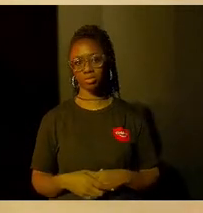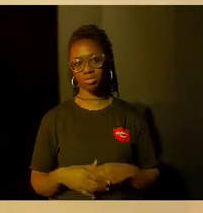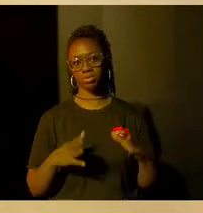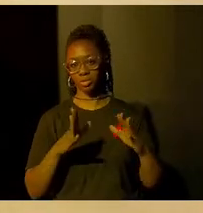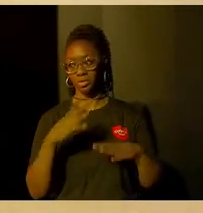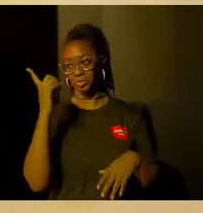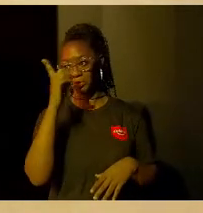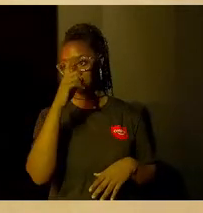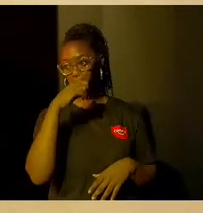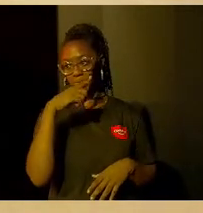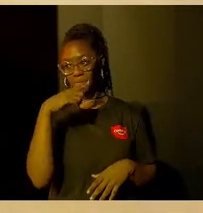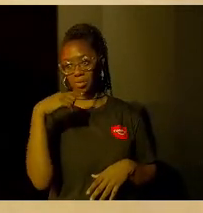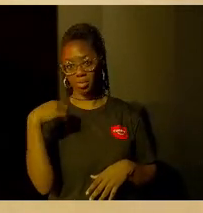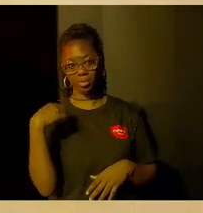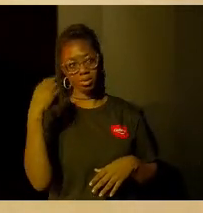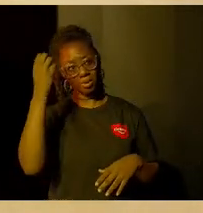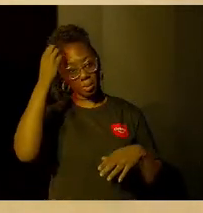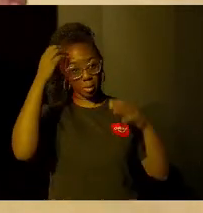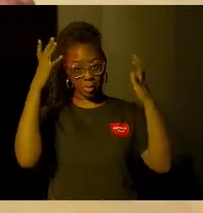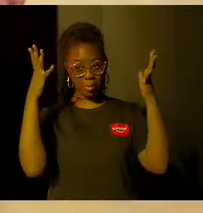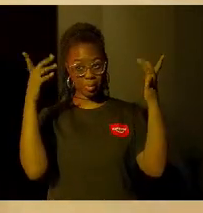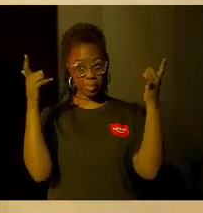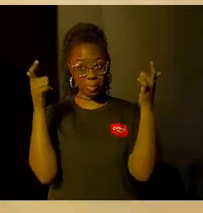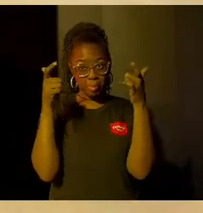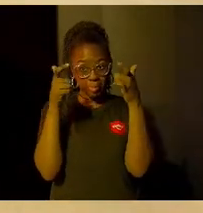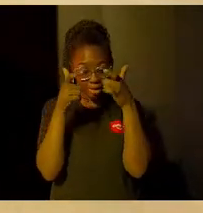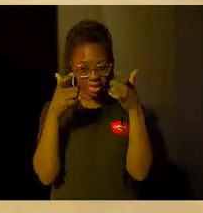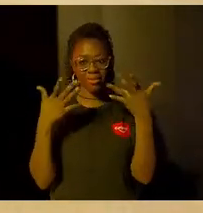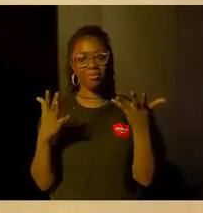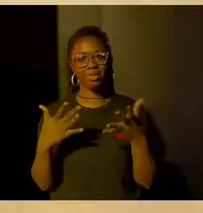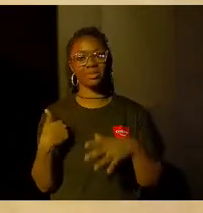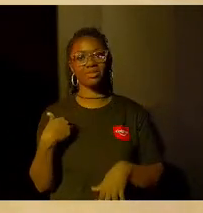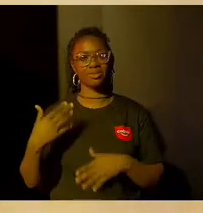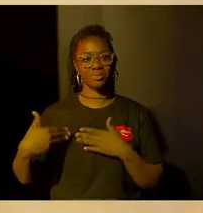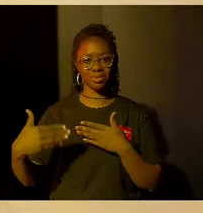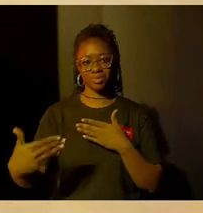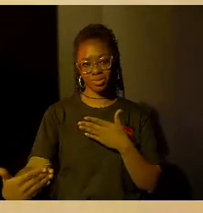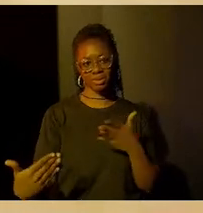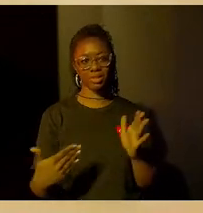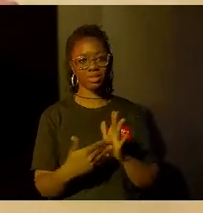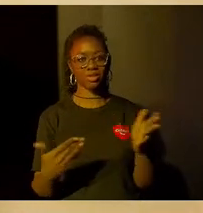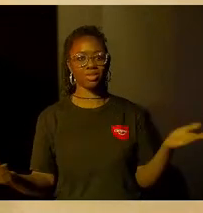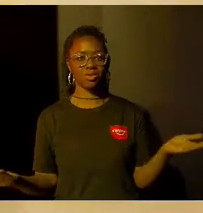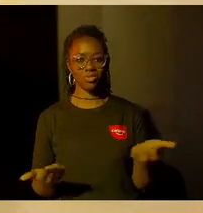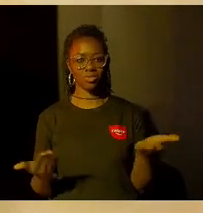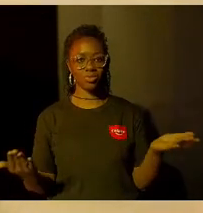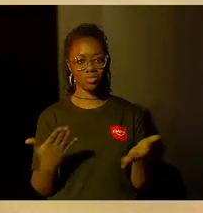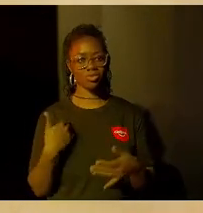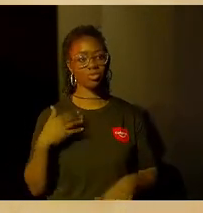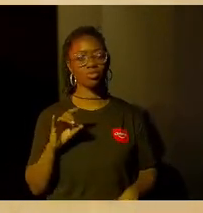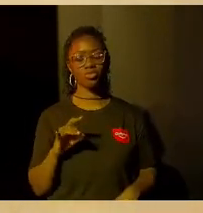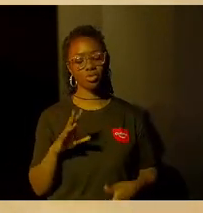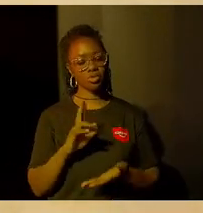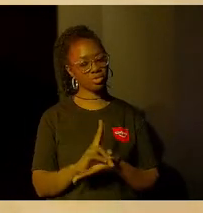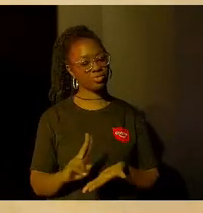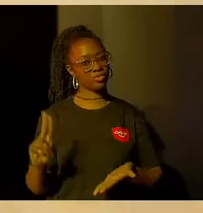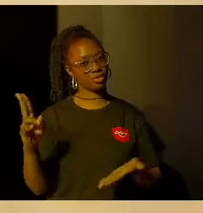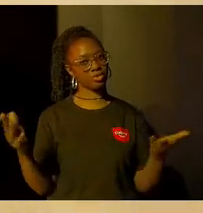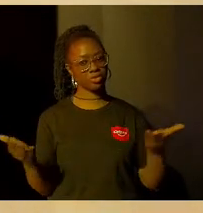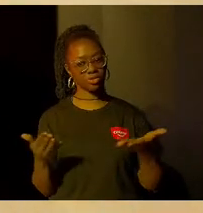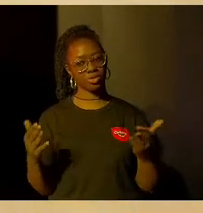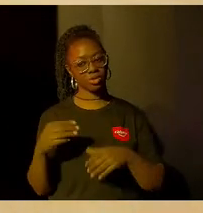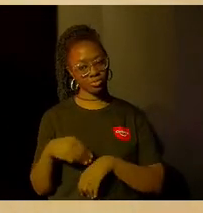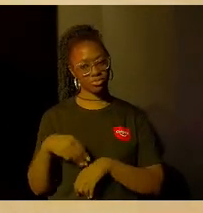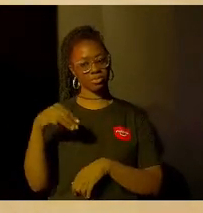Homens o cabelo cai e eu quero fazer essa caminhada até o dia de hoje quando eu era apenas um Universitário e agora que eu tô me tornando